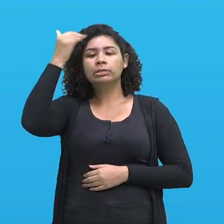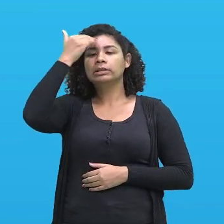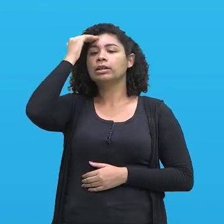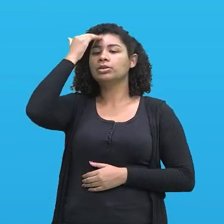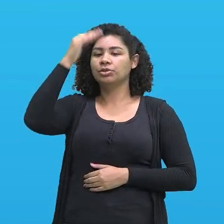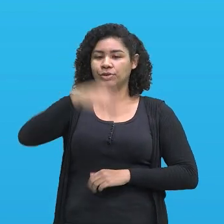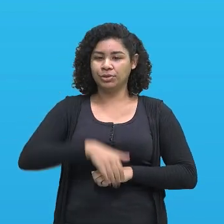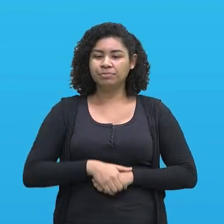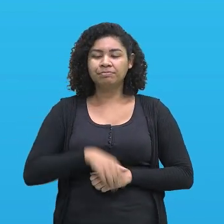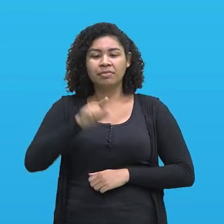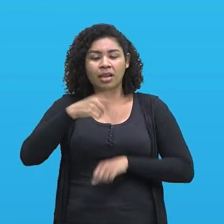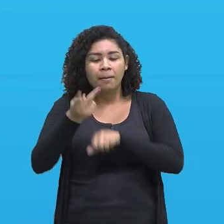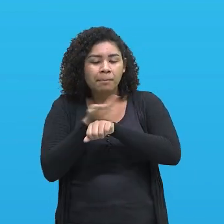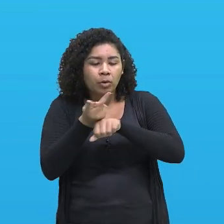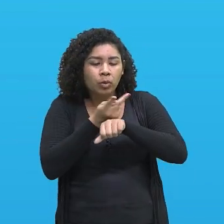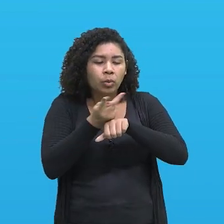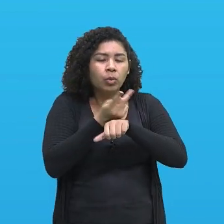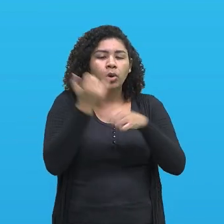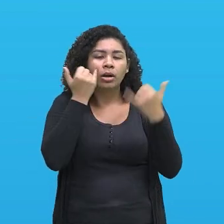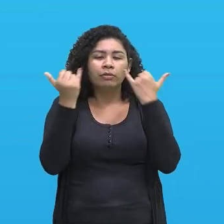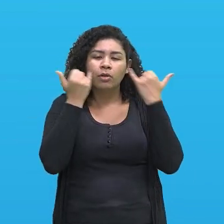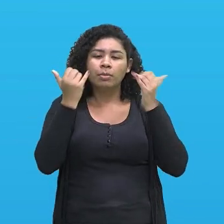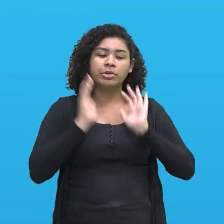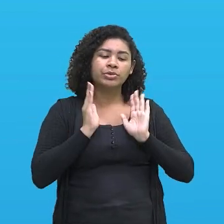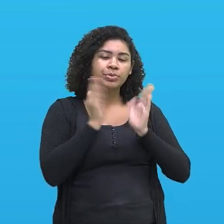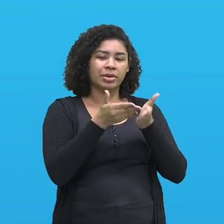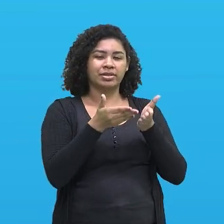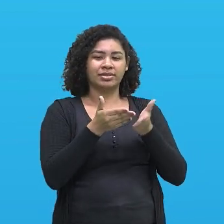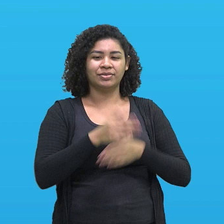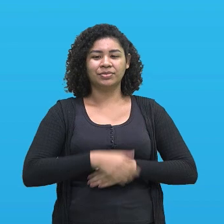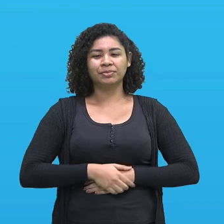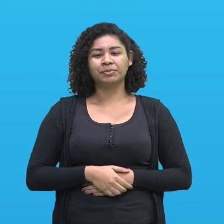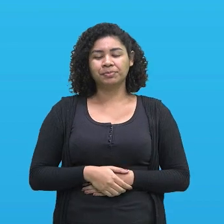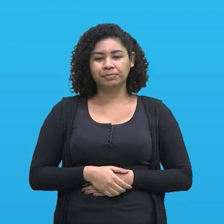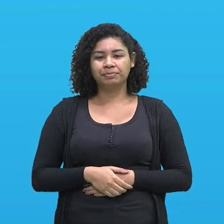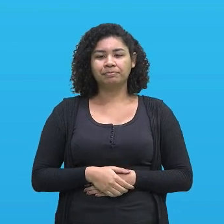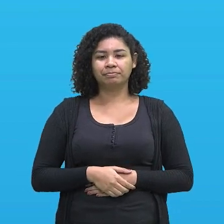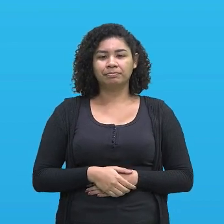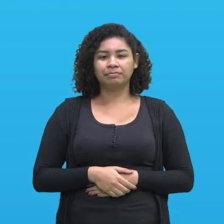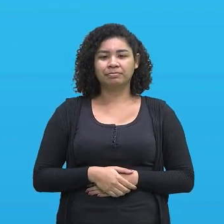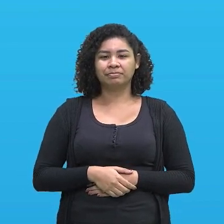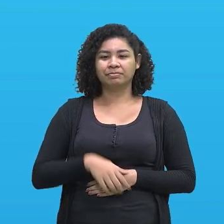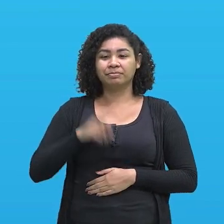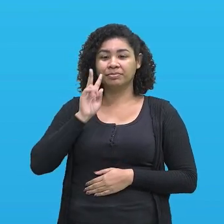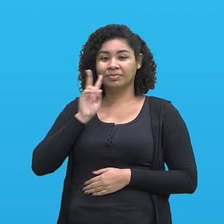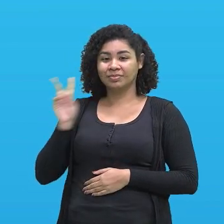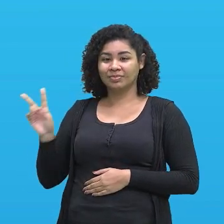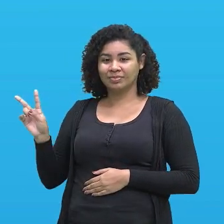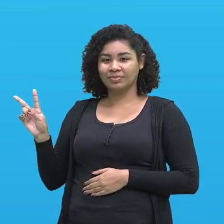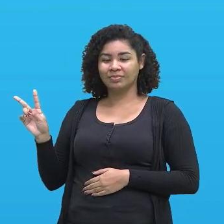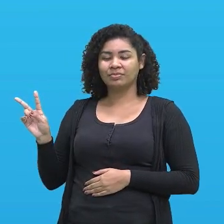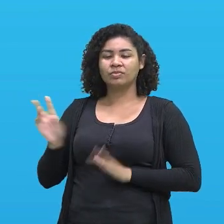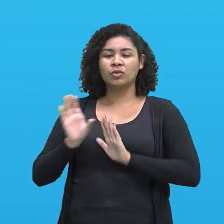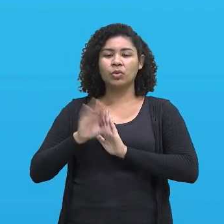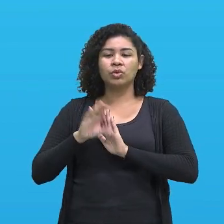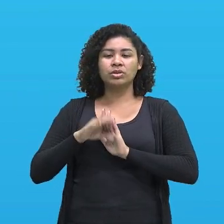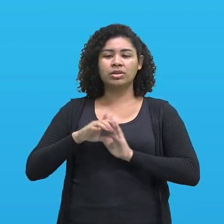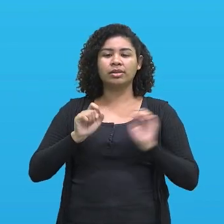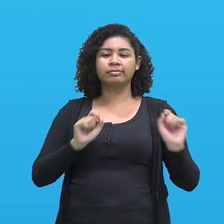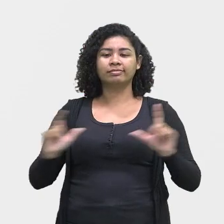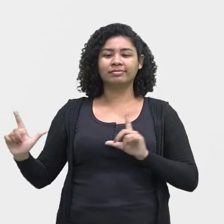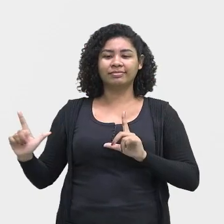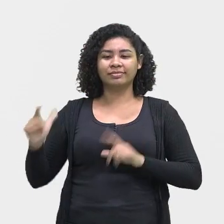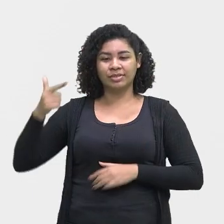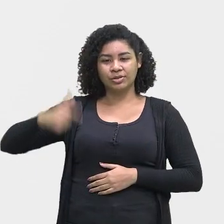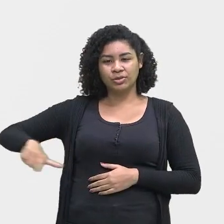de informações específicas. Nós colocamos mais uma vez o conceito na próxima cartela que vai aparecer aí